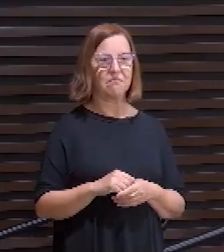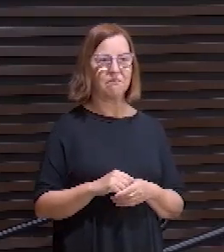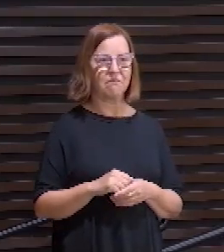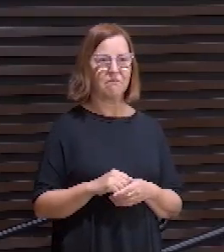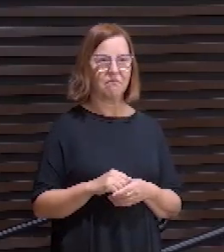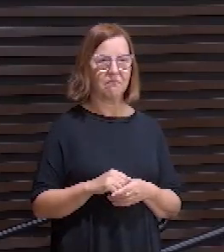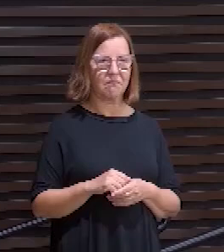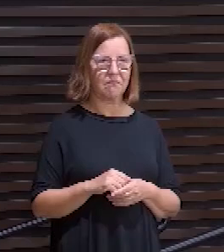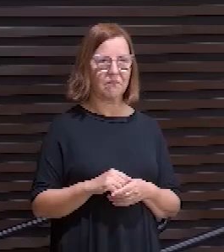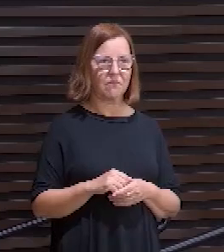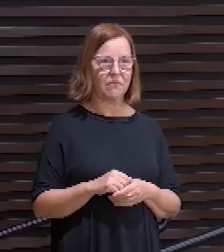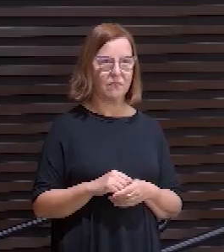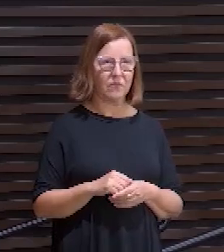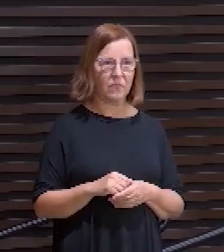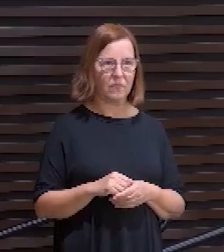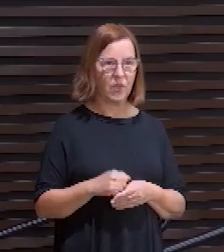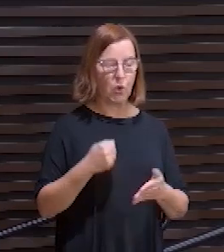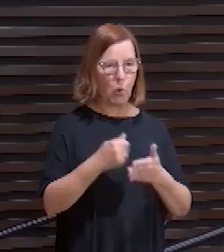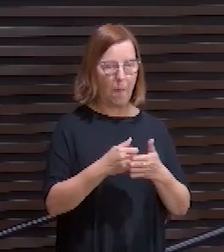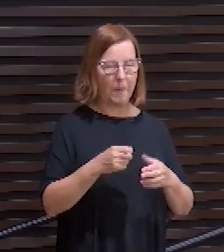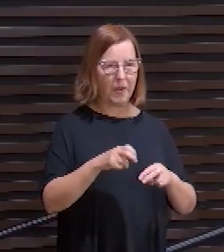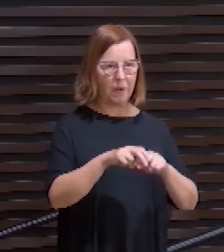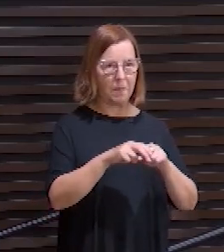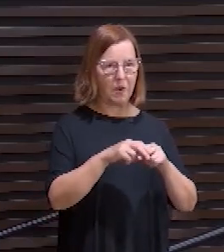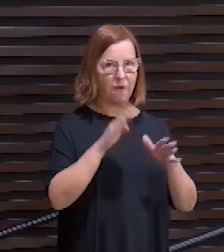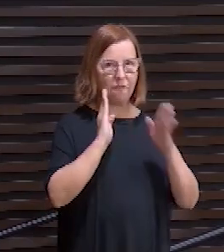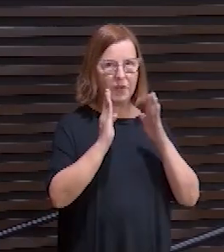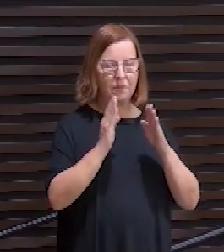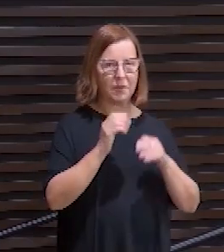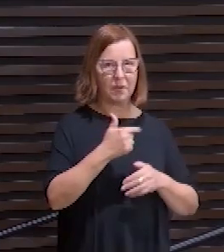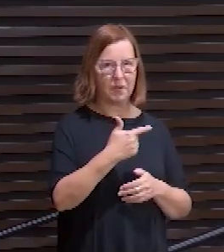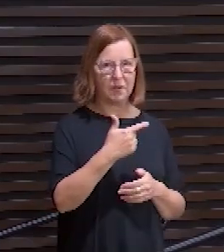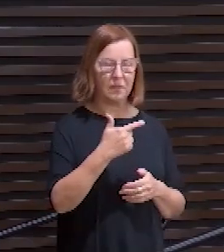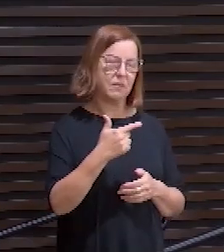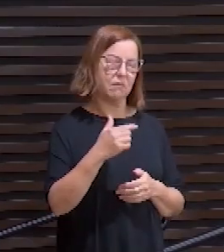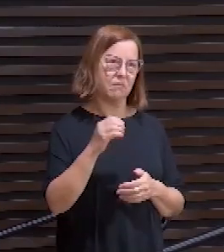foi comprado pelo Facebook em 2014.